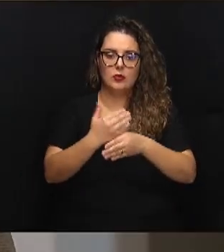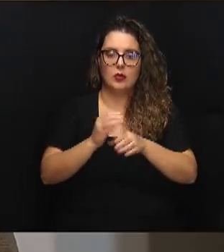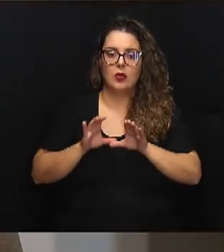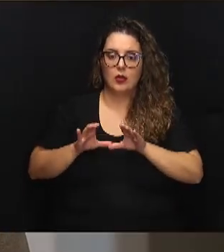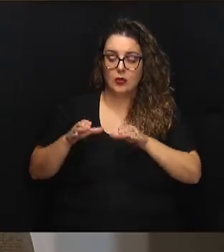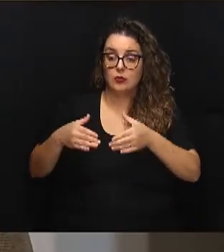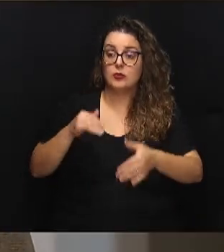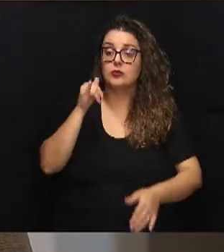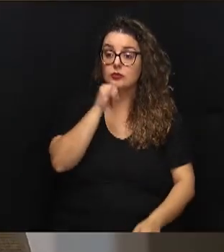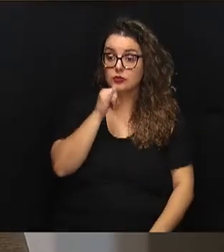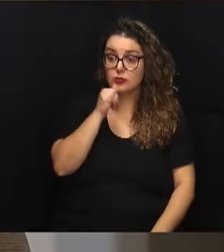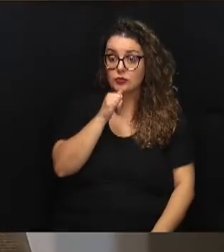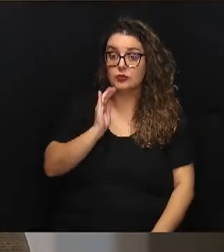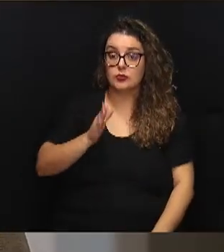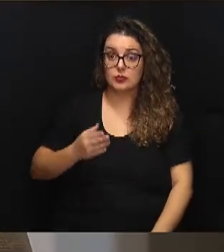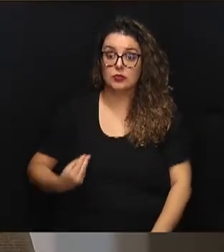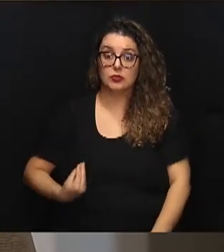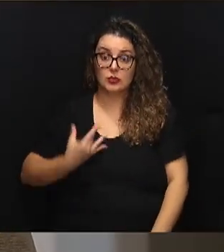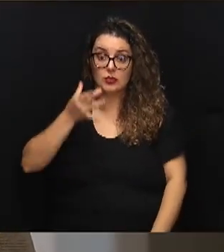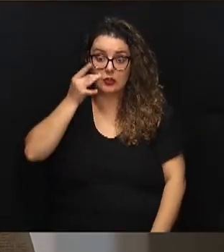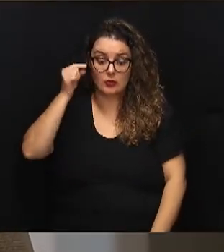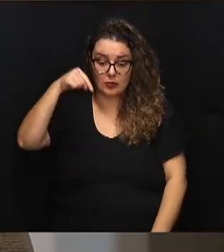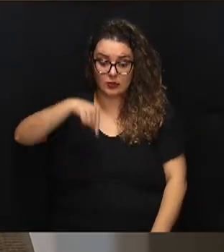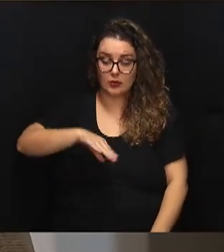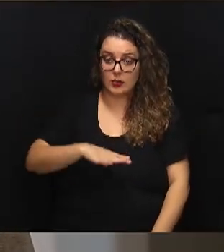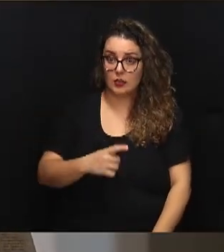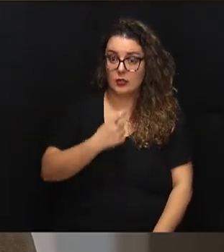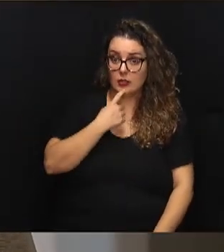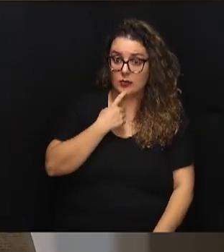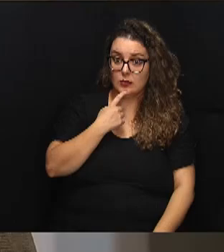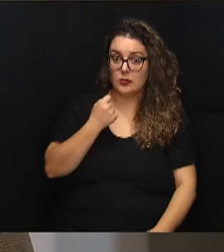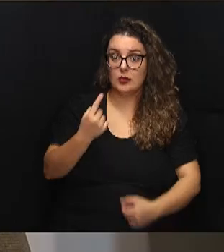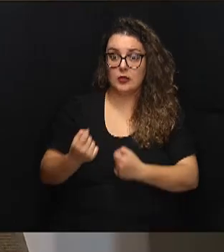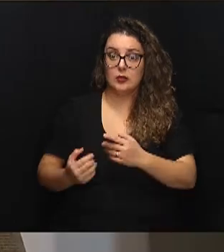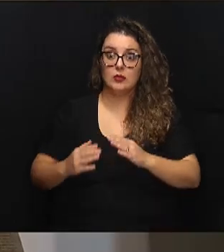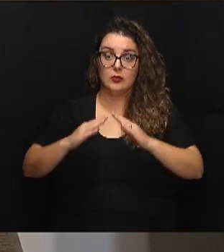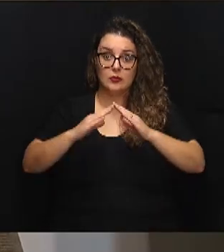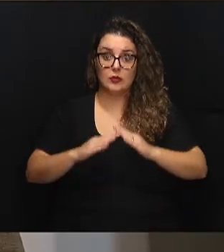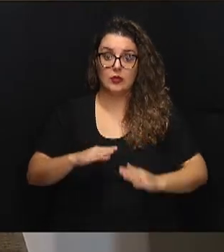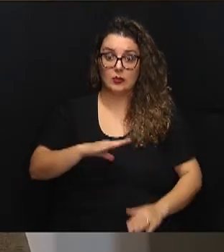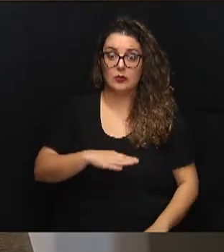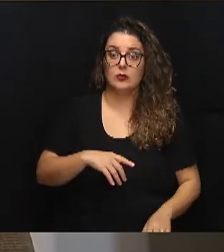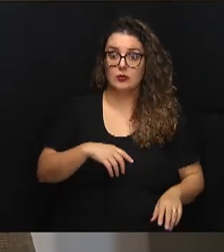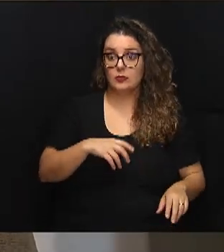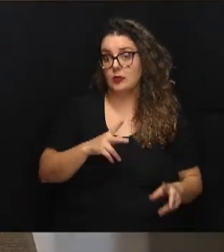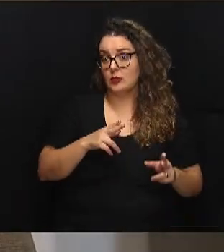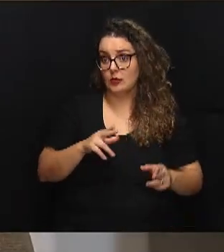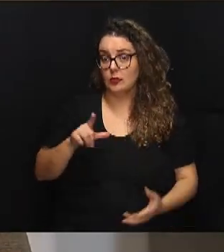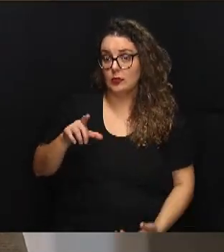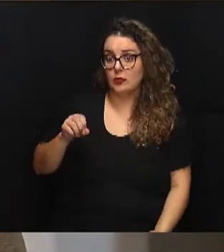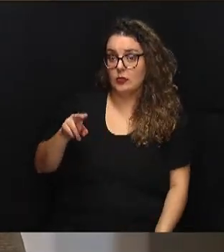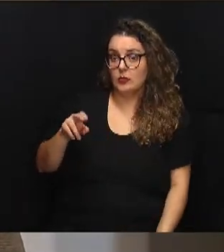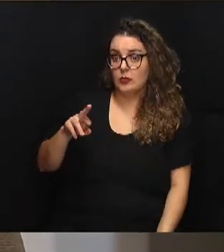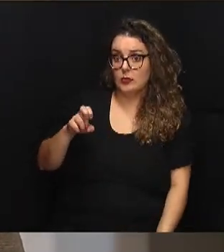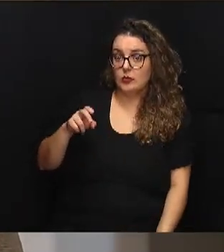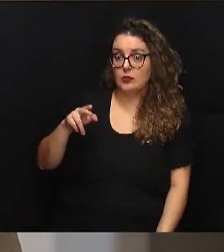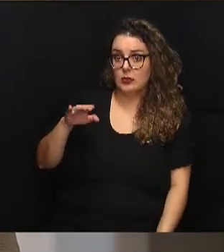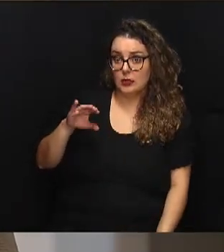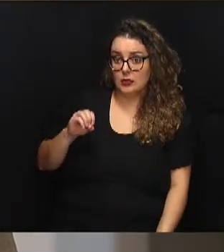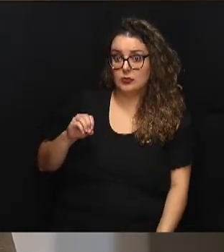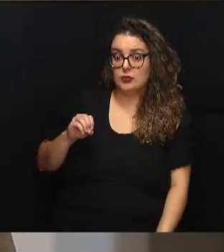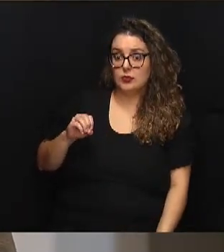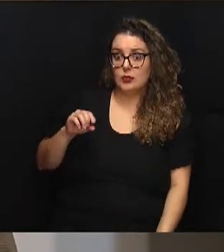de italianos que já estavam morando aqui. Alguns moravam na cidade, como é o caso do Lourenço Dal Porto, que foi o